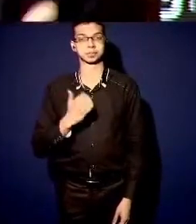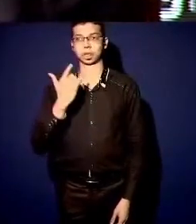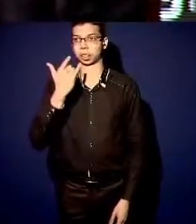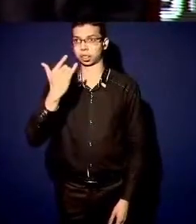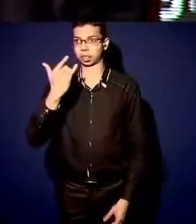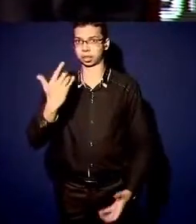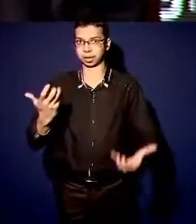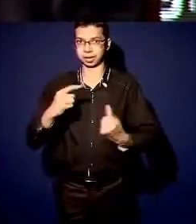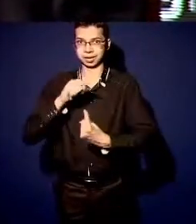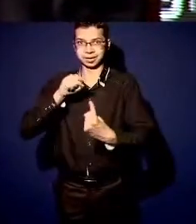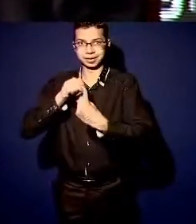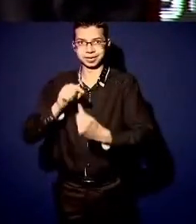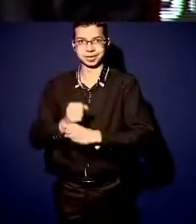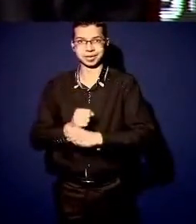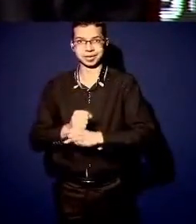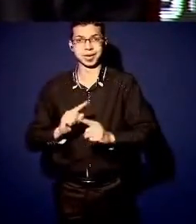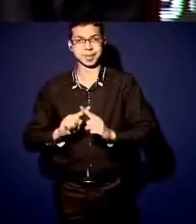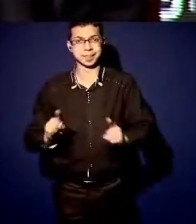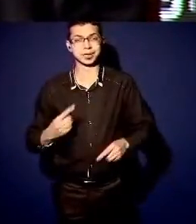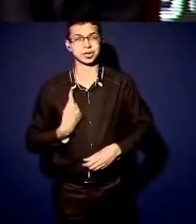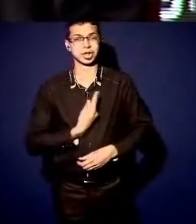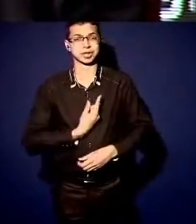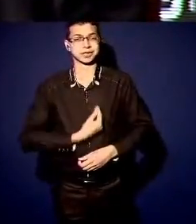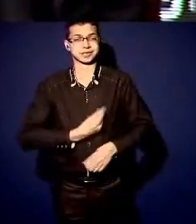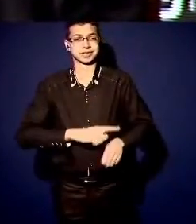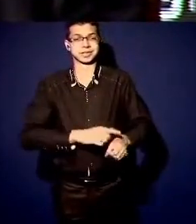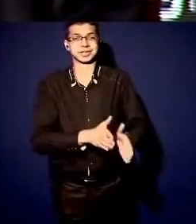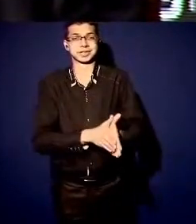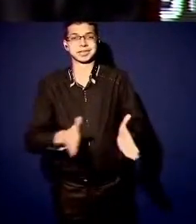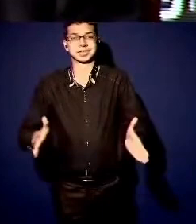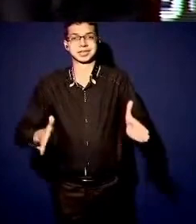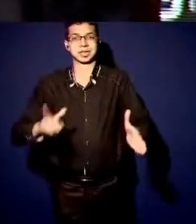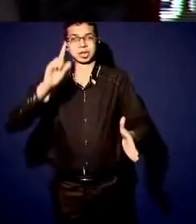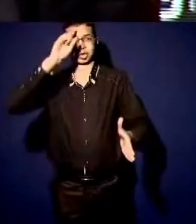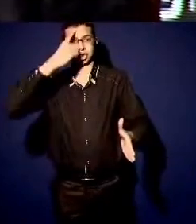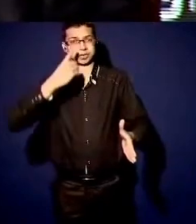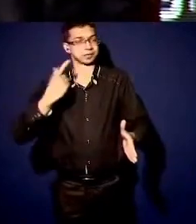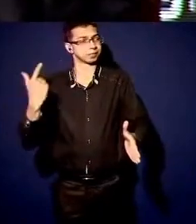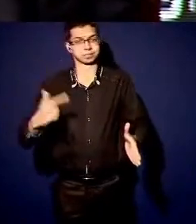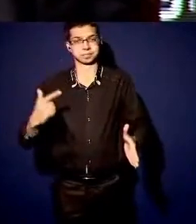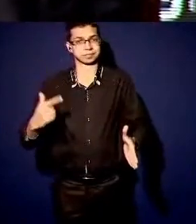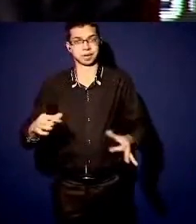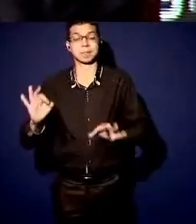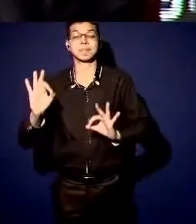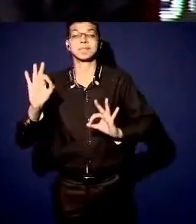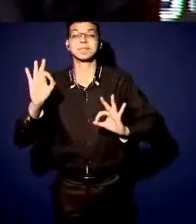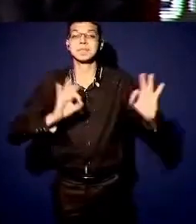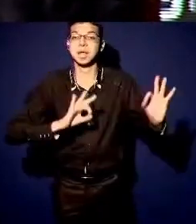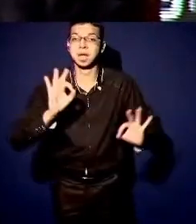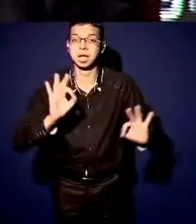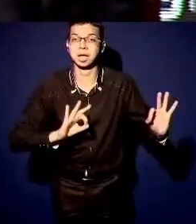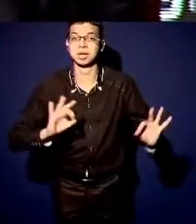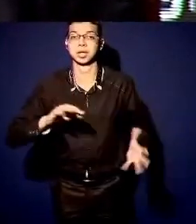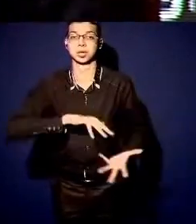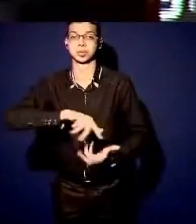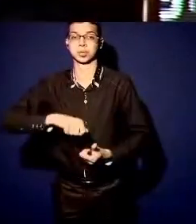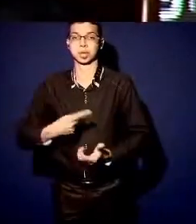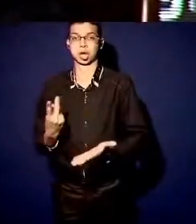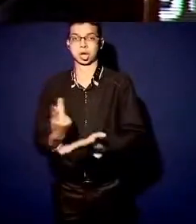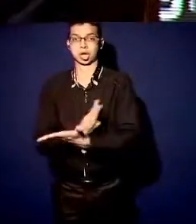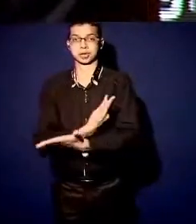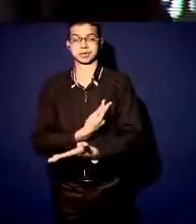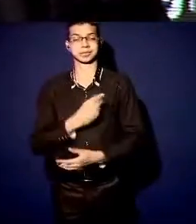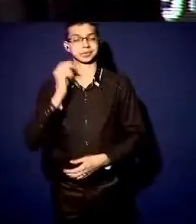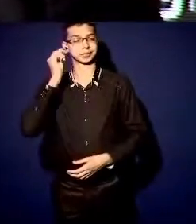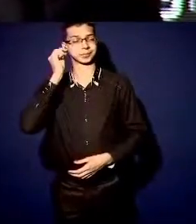numa era de certezas de planejamento de cenários mundiais pelo contrário nós